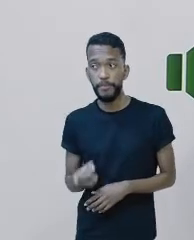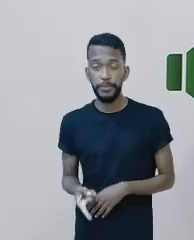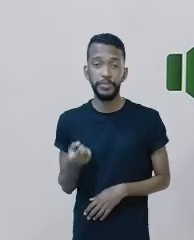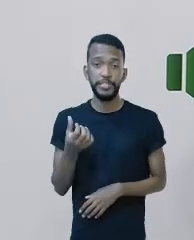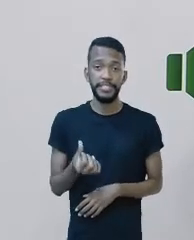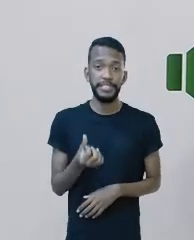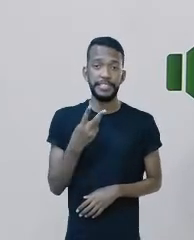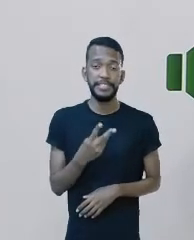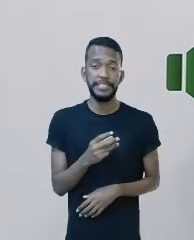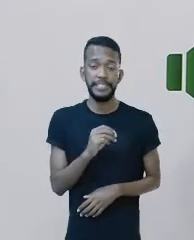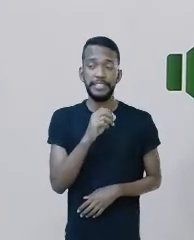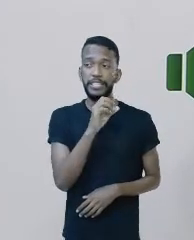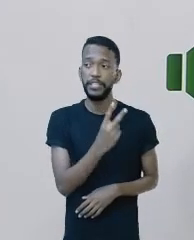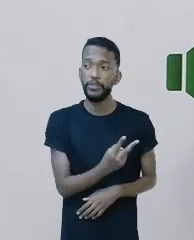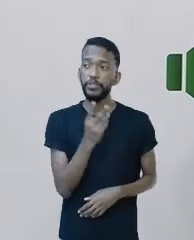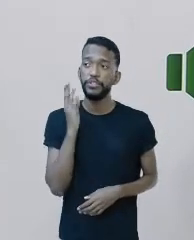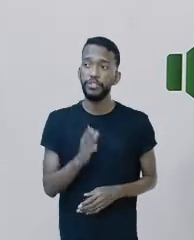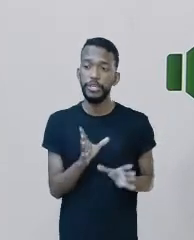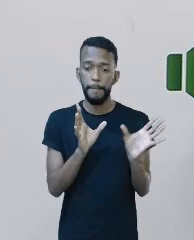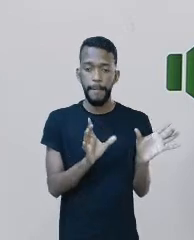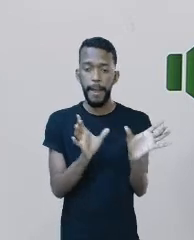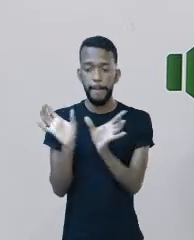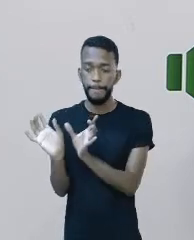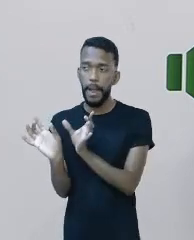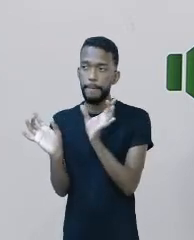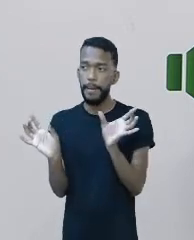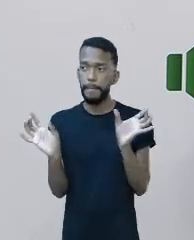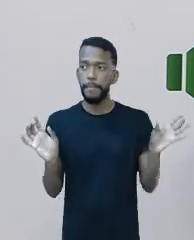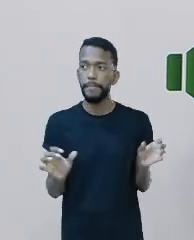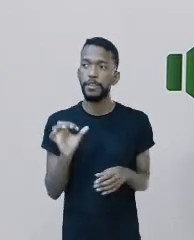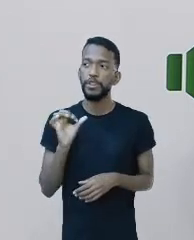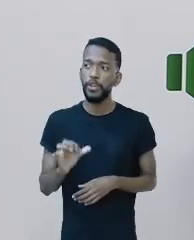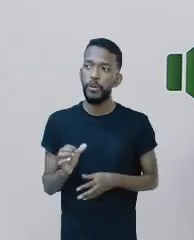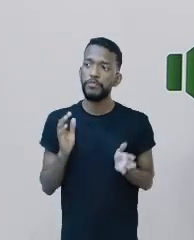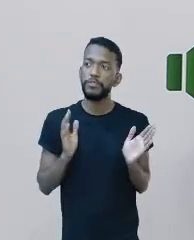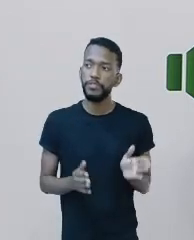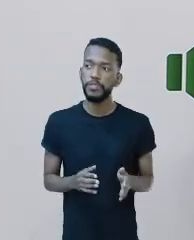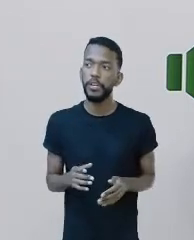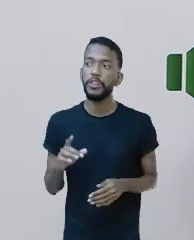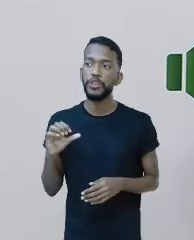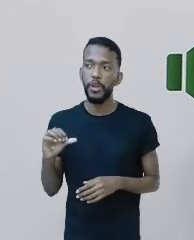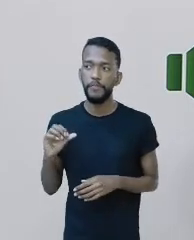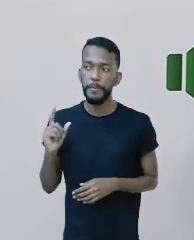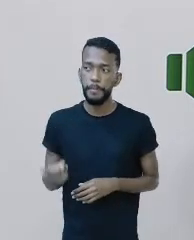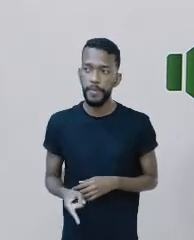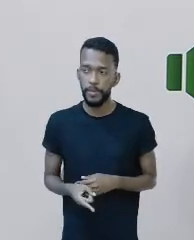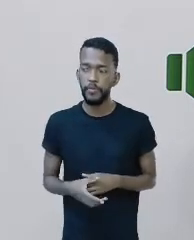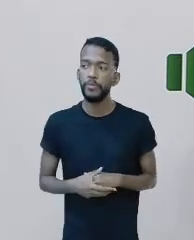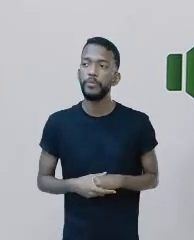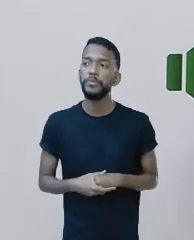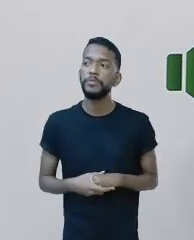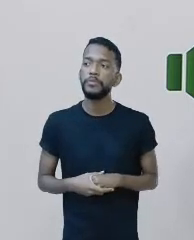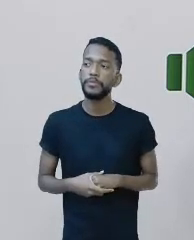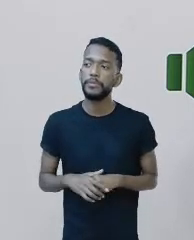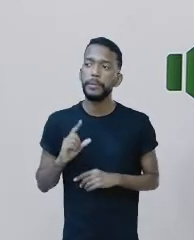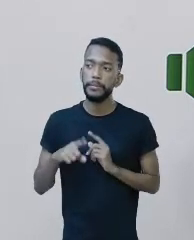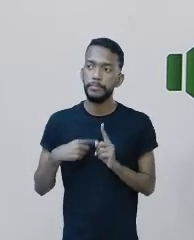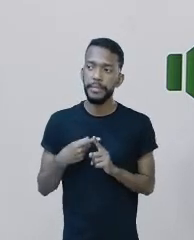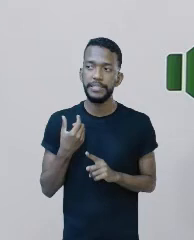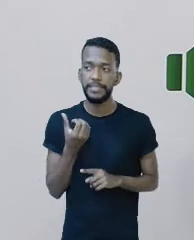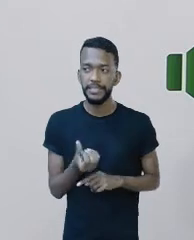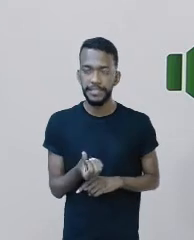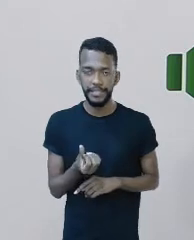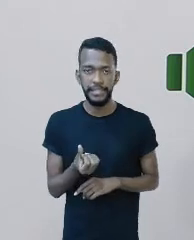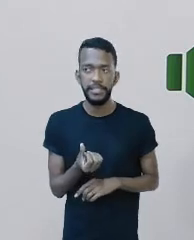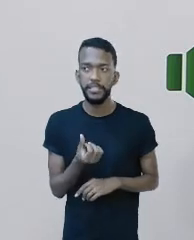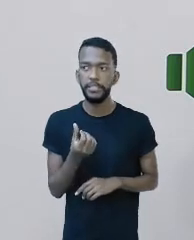9.632, nós fizemos a decomposição. 9 na unidade de milhar vale 9.000, mais